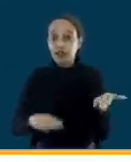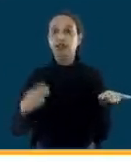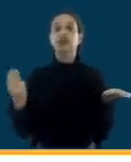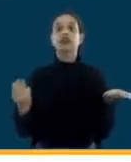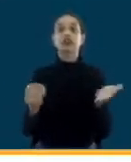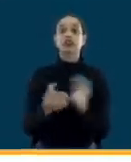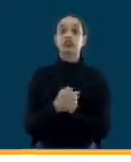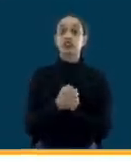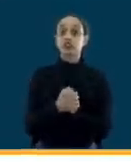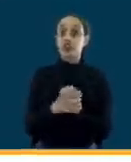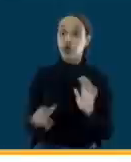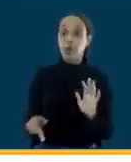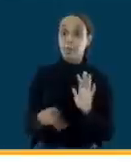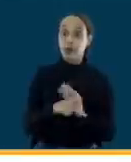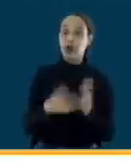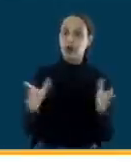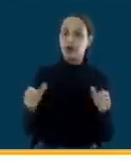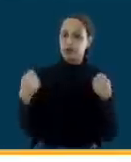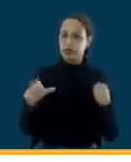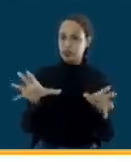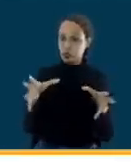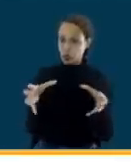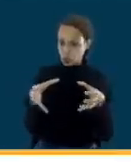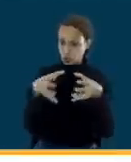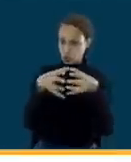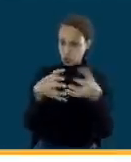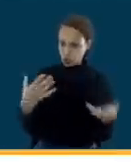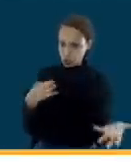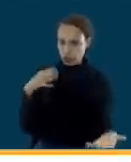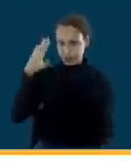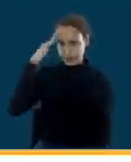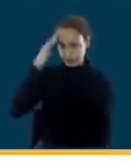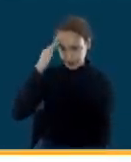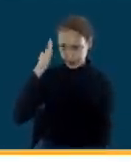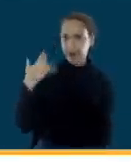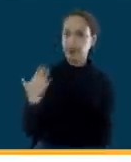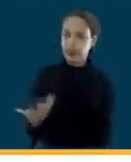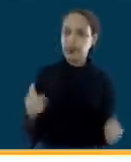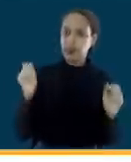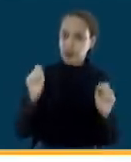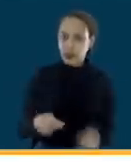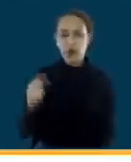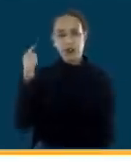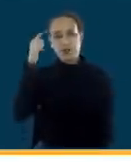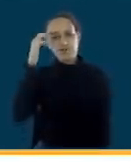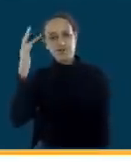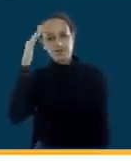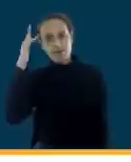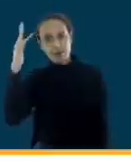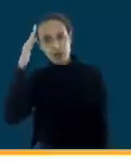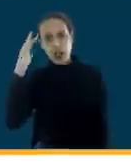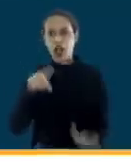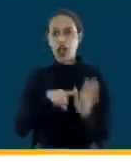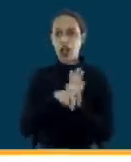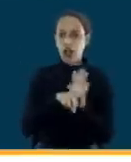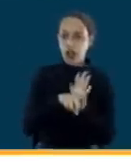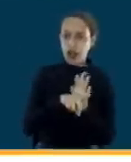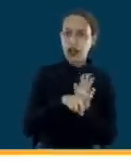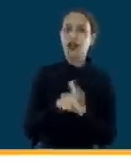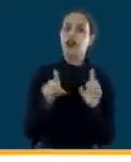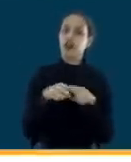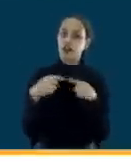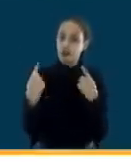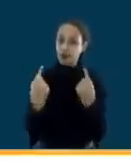um grupo que esteja ali conformado, que esse grupo também vá se desdobrando em encontros dialógicos entre eles e que a